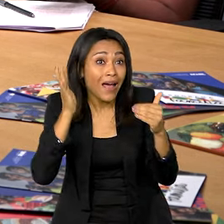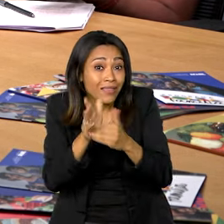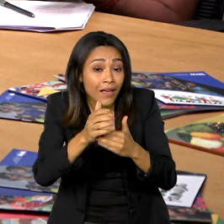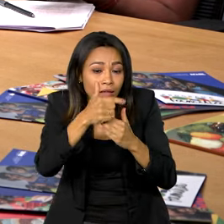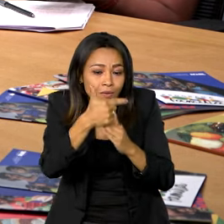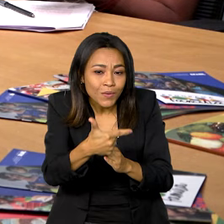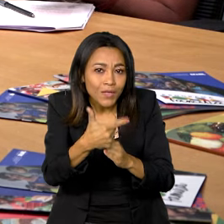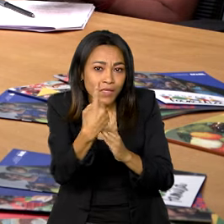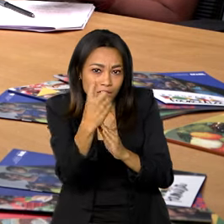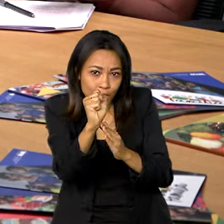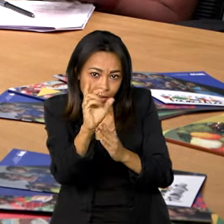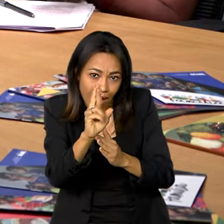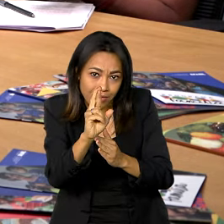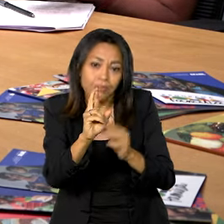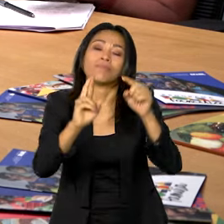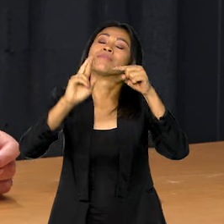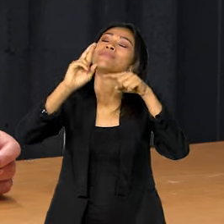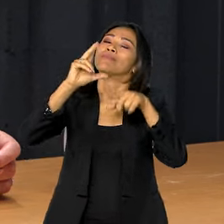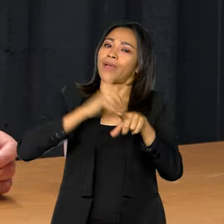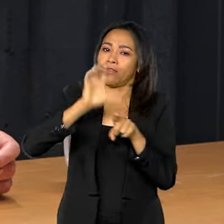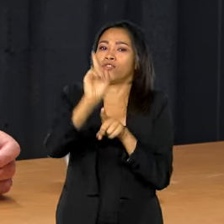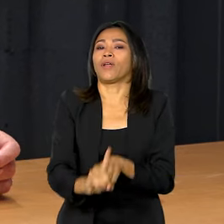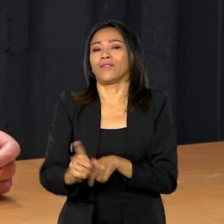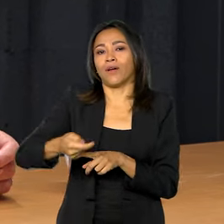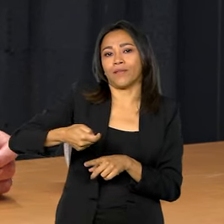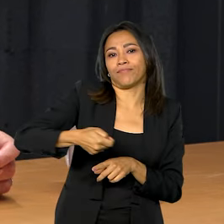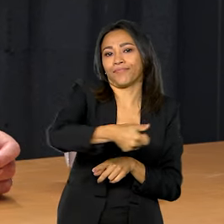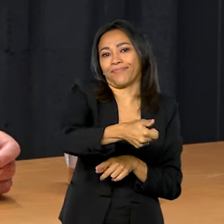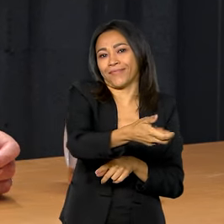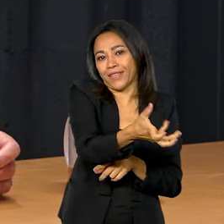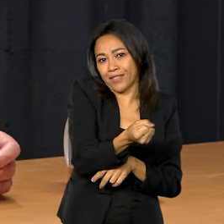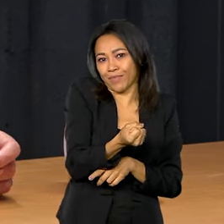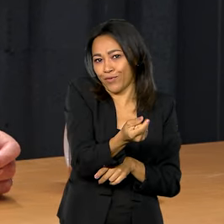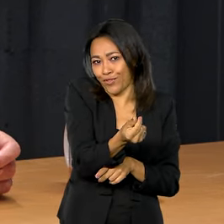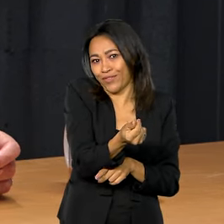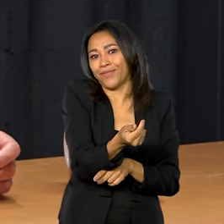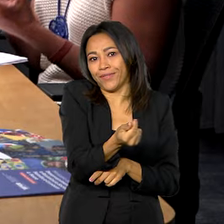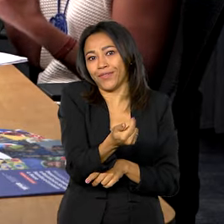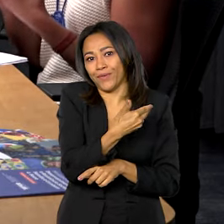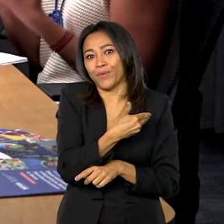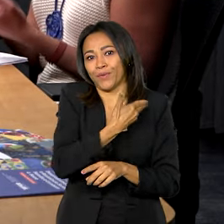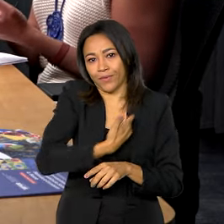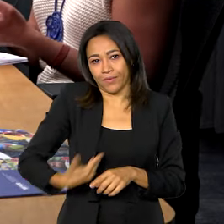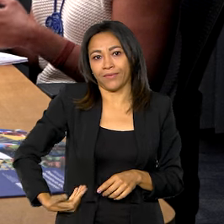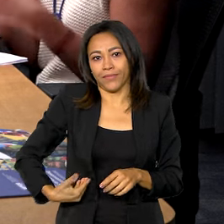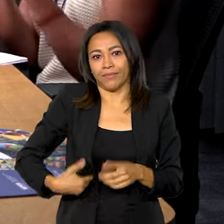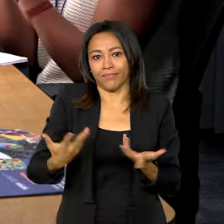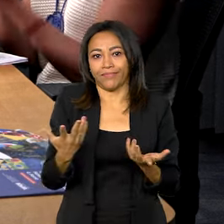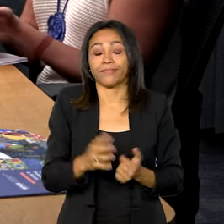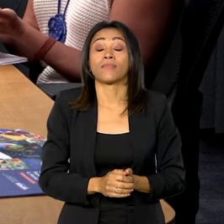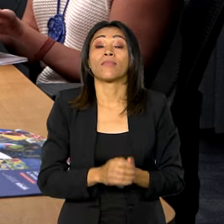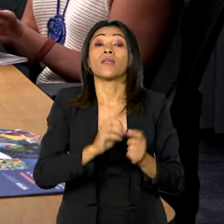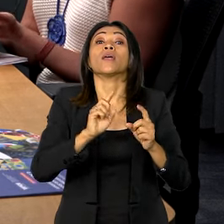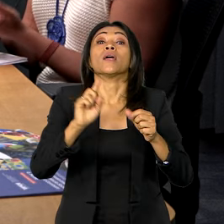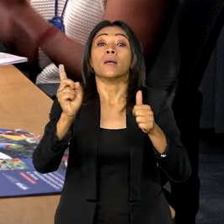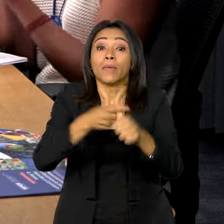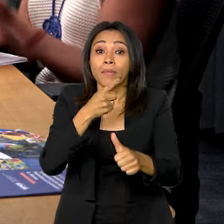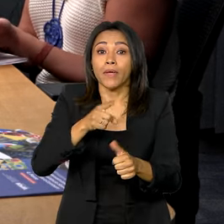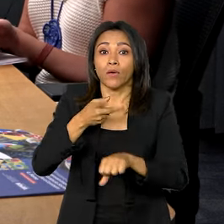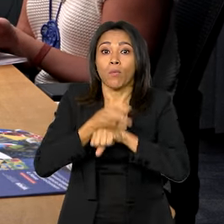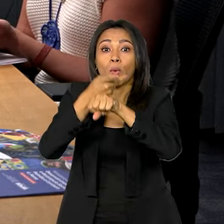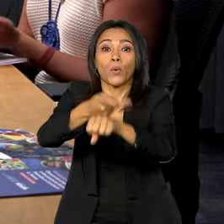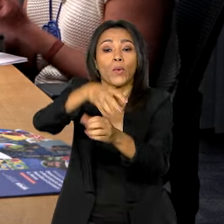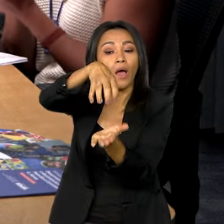200 r$ 8 por pessoa aquela família tem direito a estar no programa Bolsa Família E aí a porta de entrada